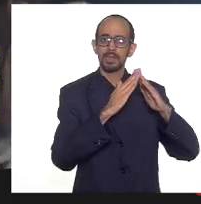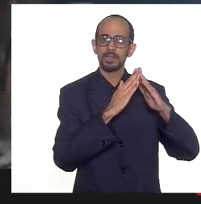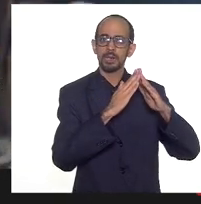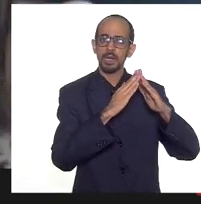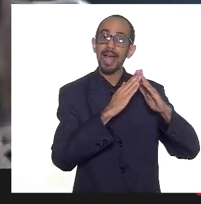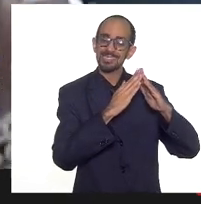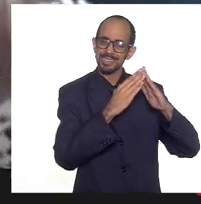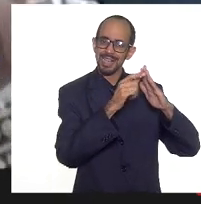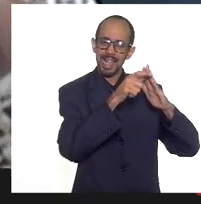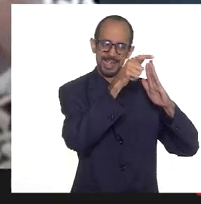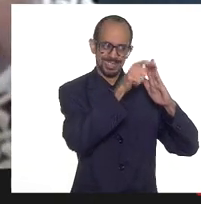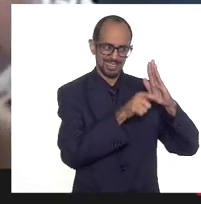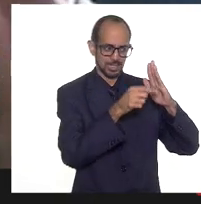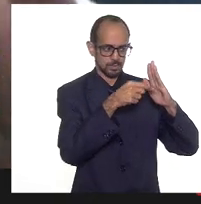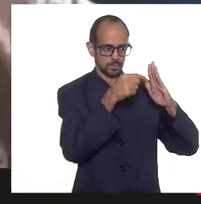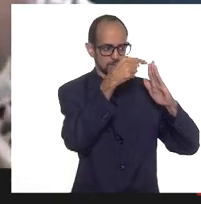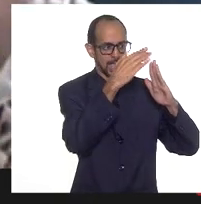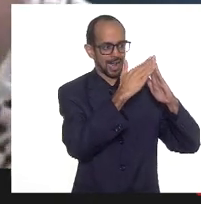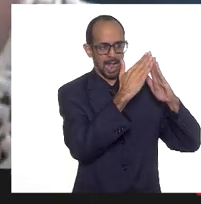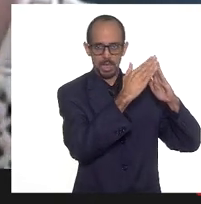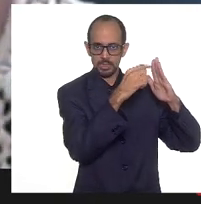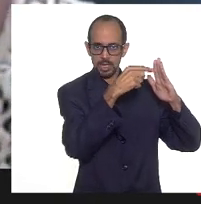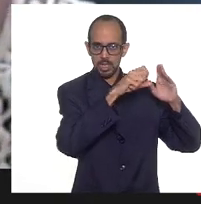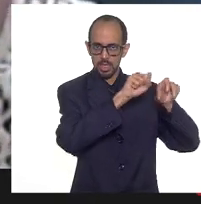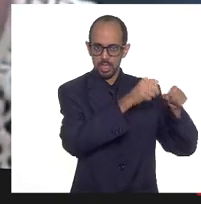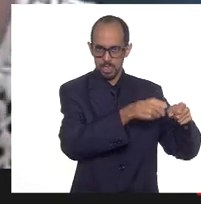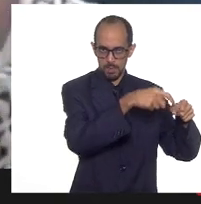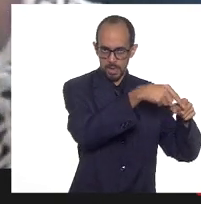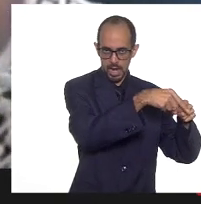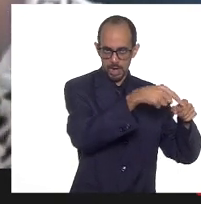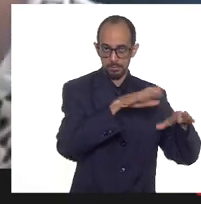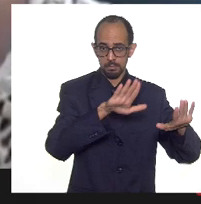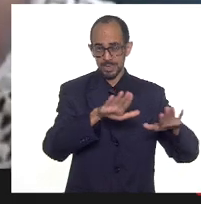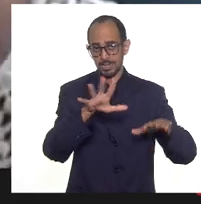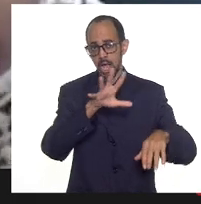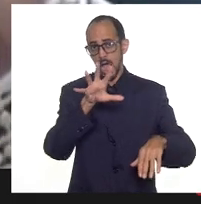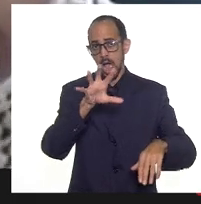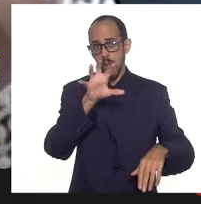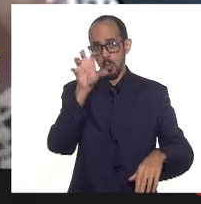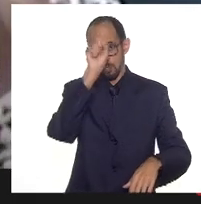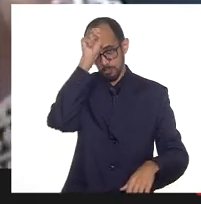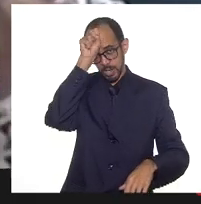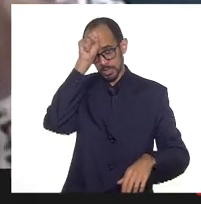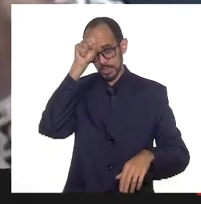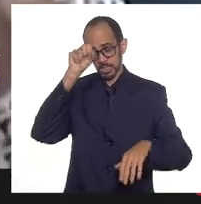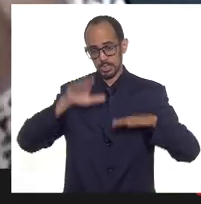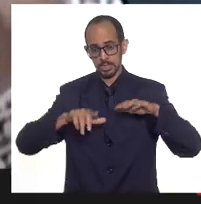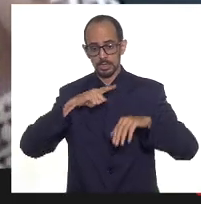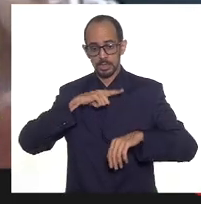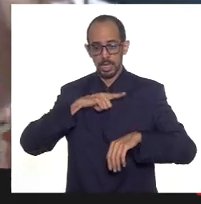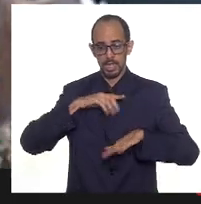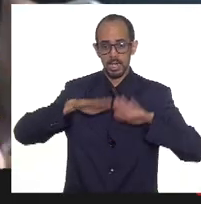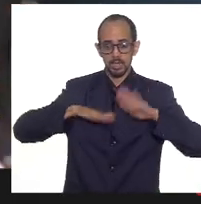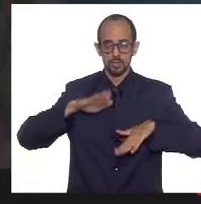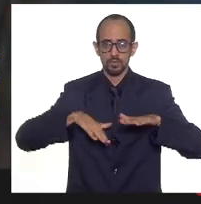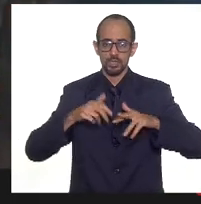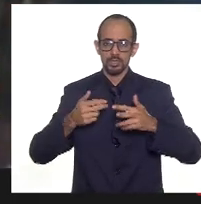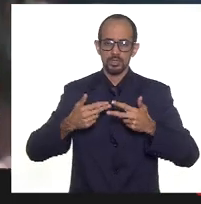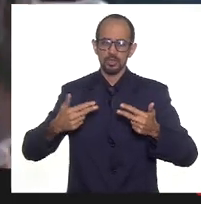A Umbanda, como ela tem algumas práticas, muitas vezes próximas ao